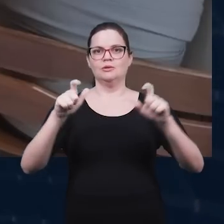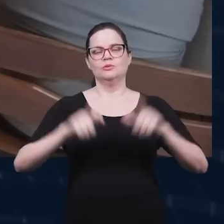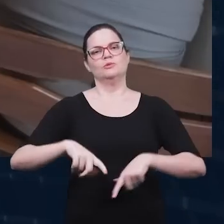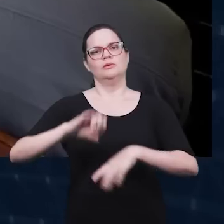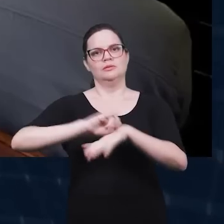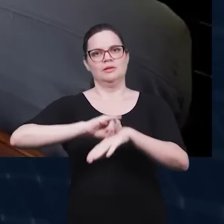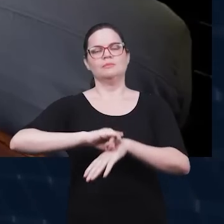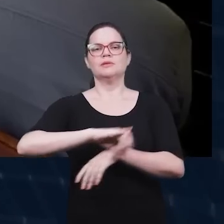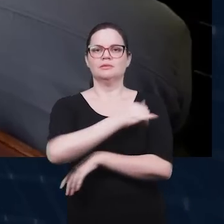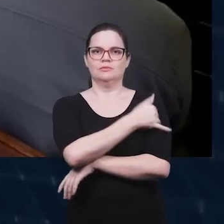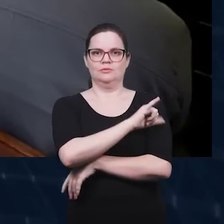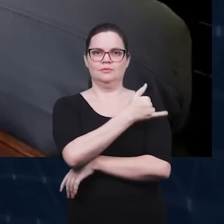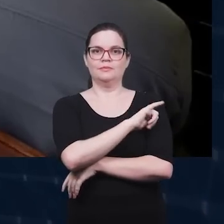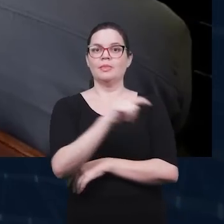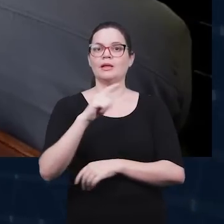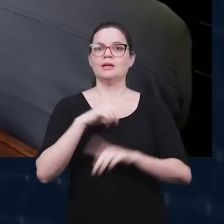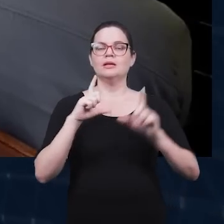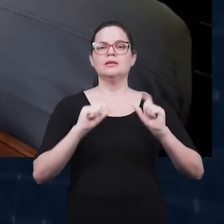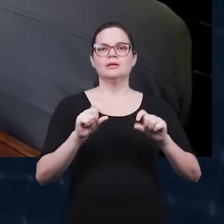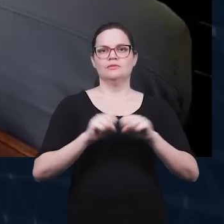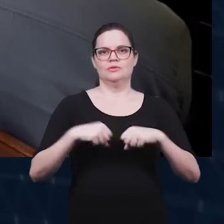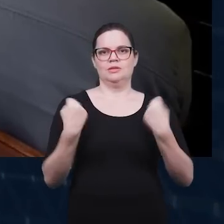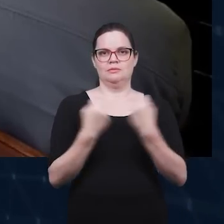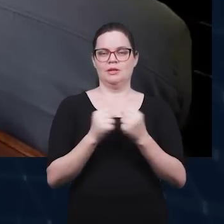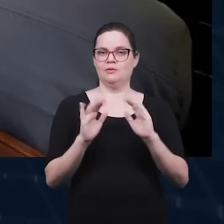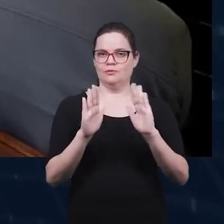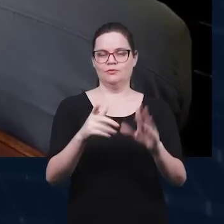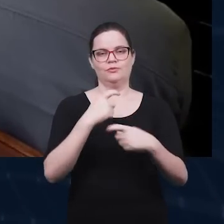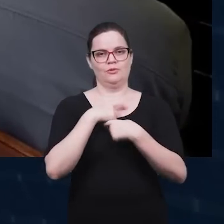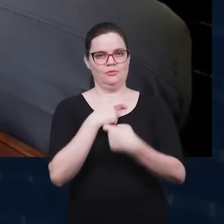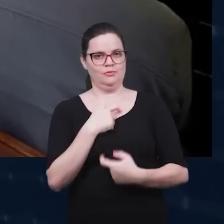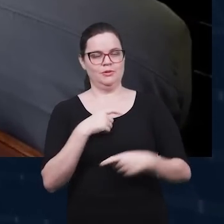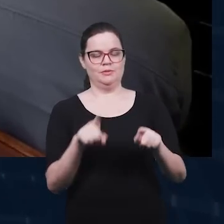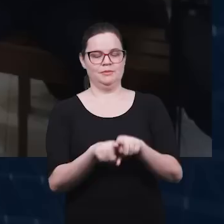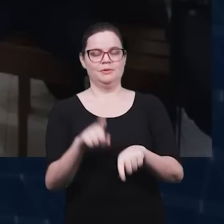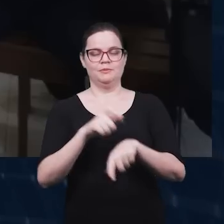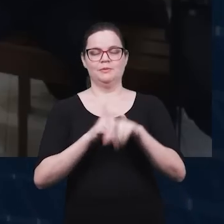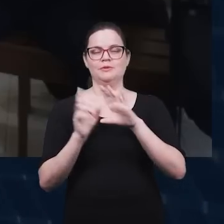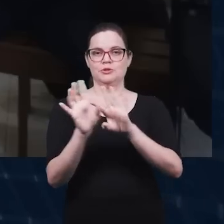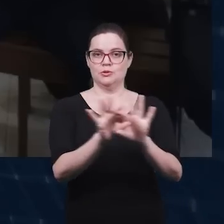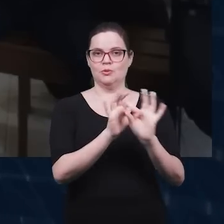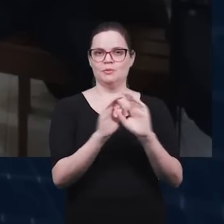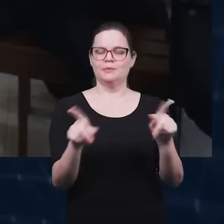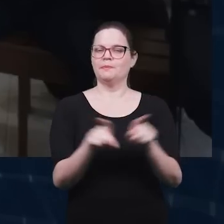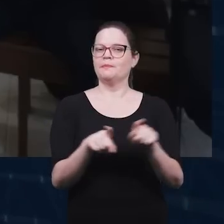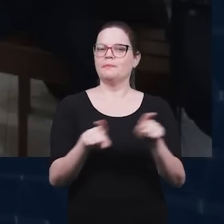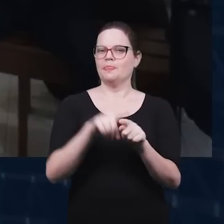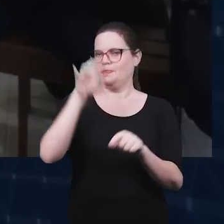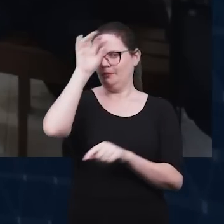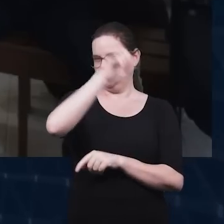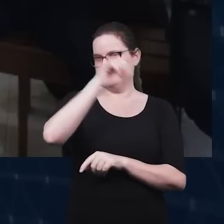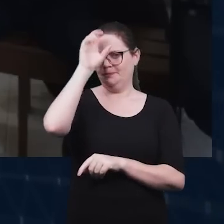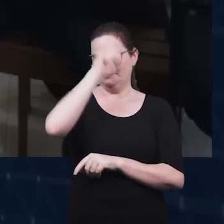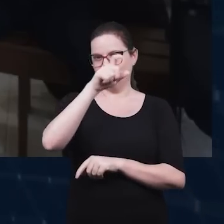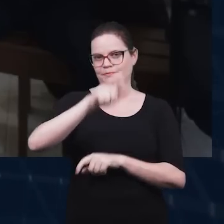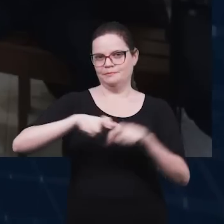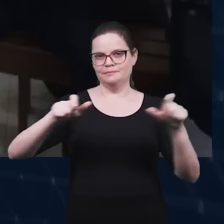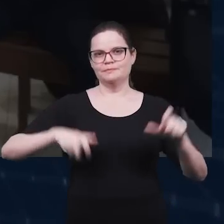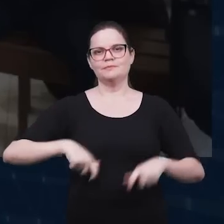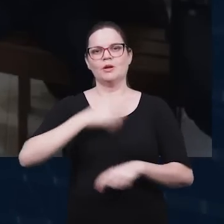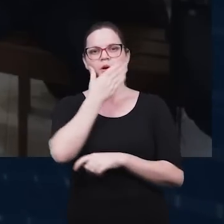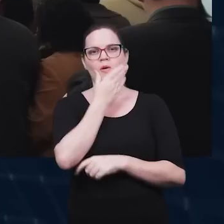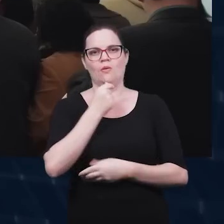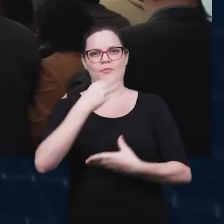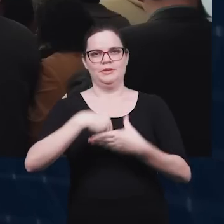Janeiro, aconteceu um mini seminário com os obreiros. Momento de comunhão e muito aprendizado para os varões da Casa